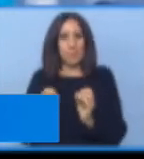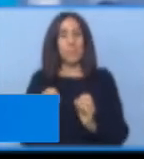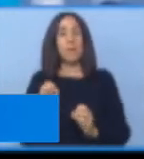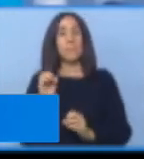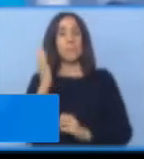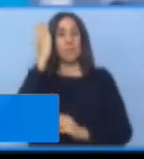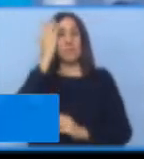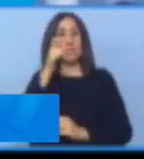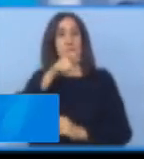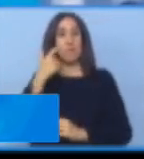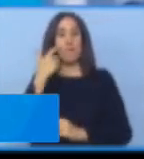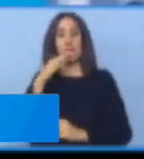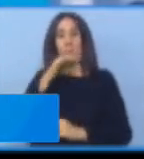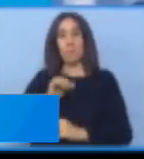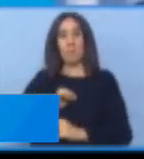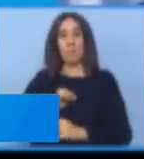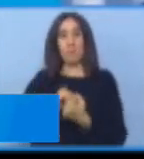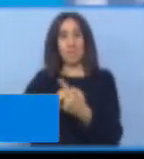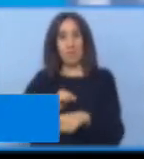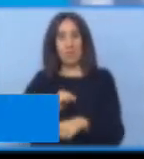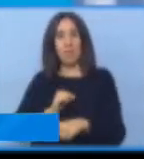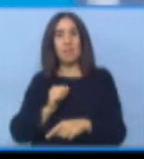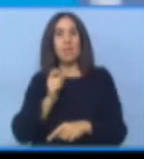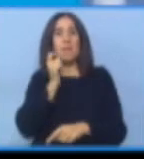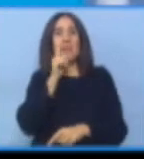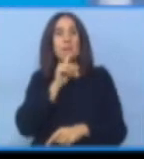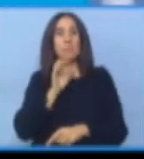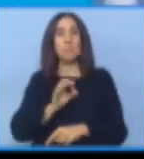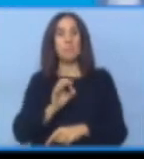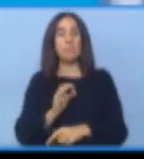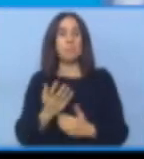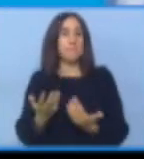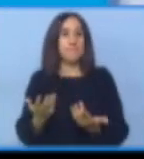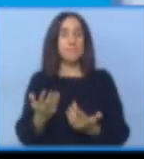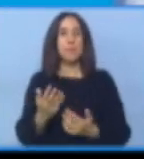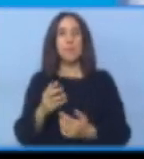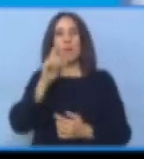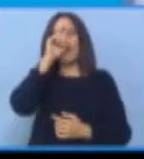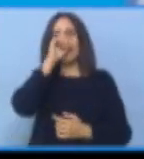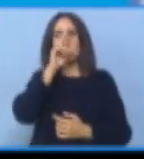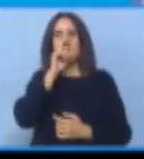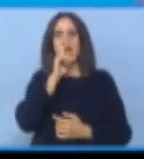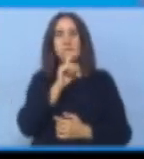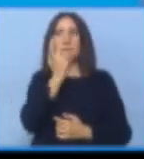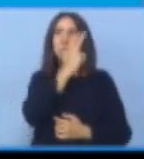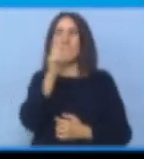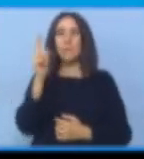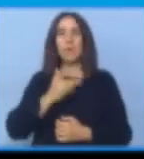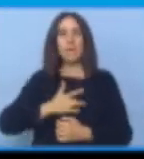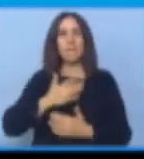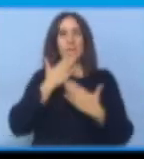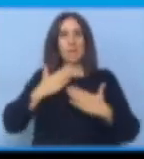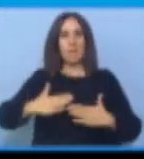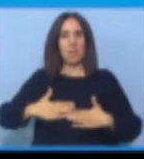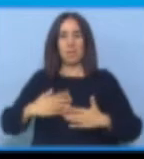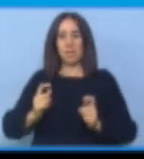santos, eventualmente, nas nossas famílias e são aqueles que, fundamentalmente, serão recordados pelo amor que nos deixaram, pelo legado